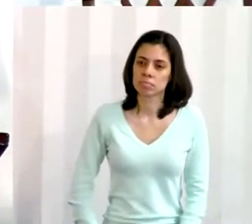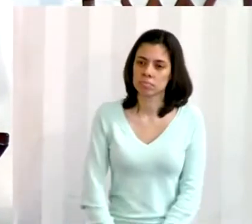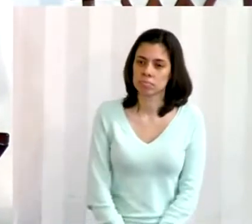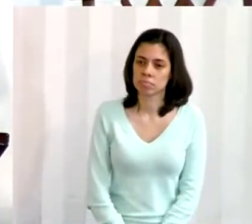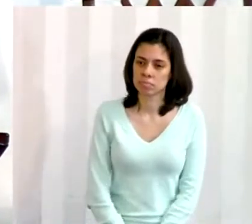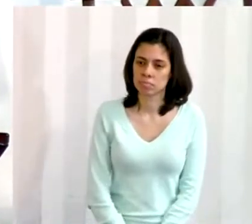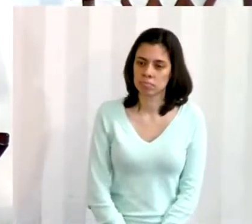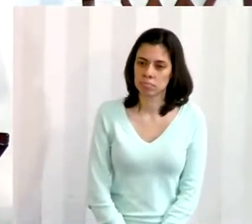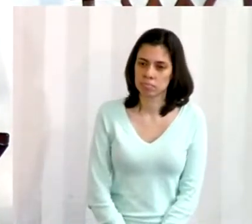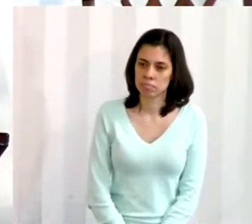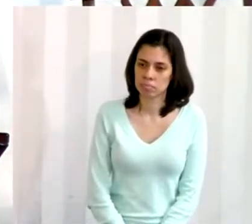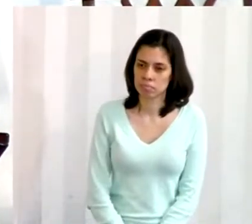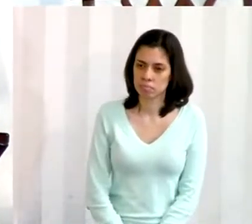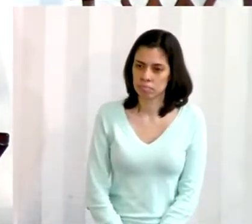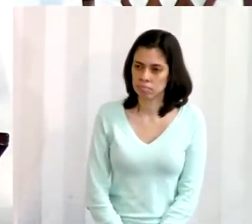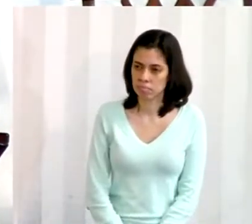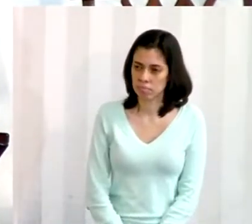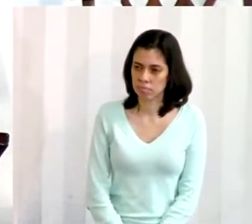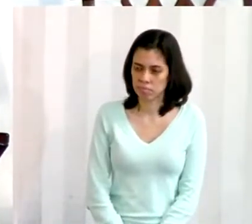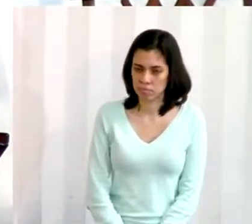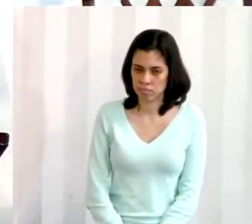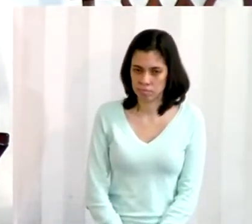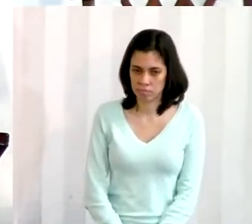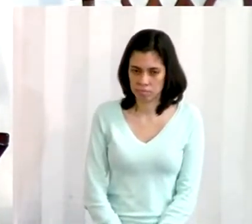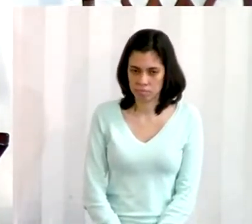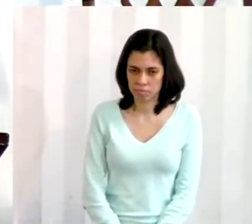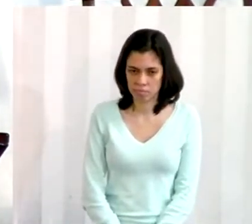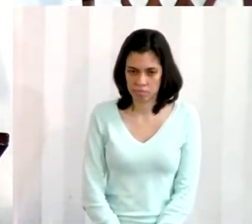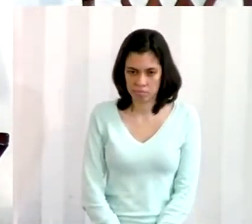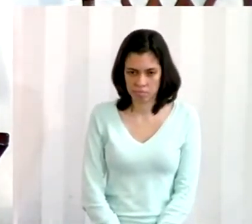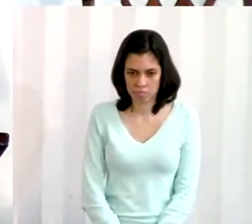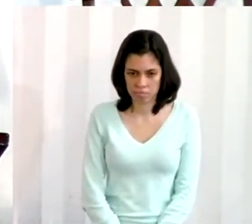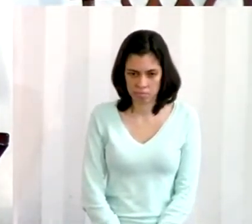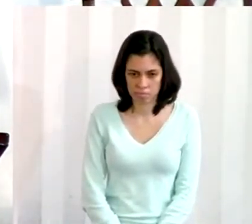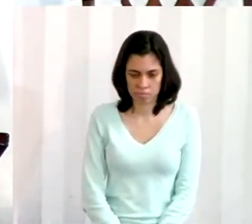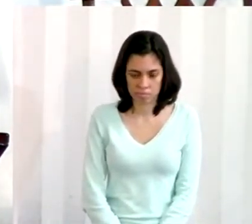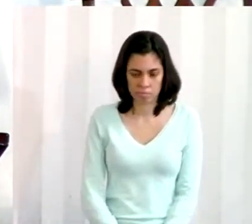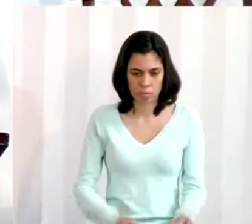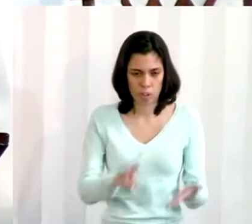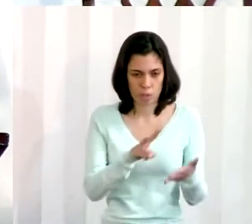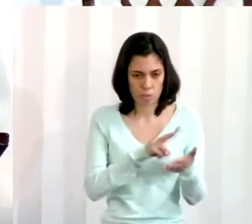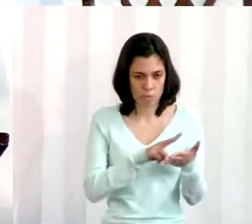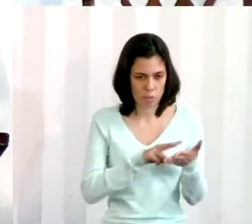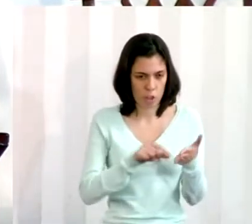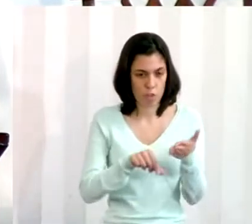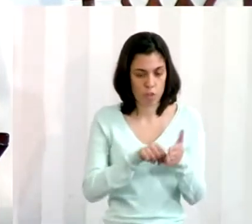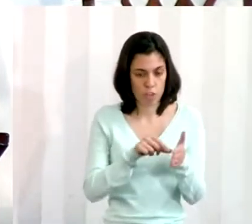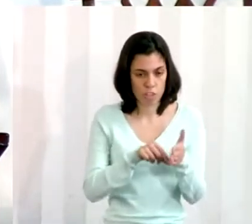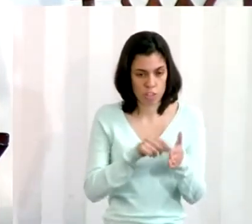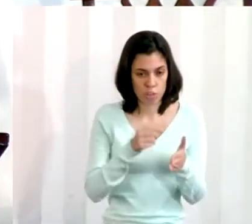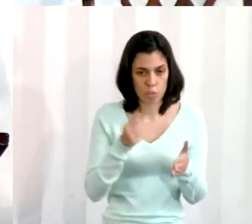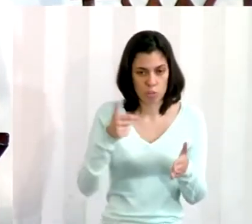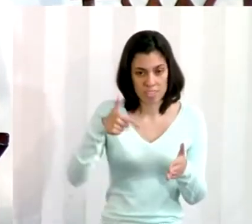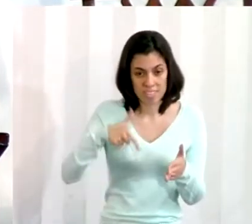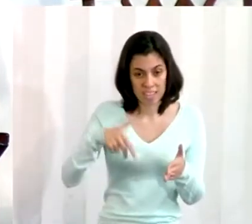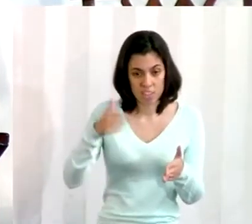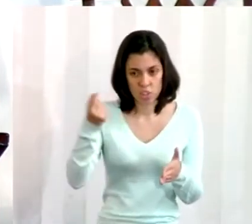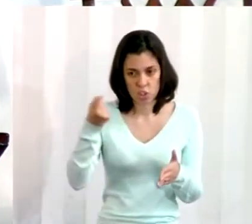manhã, então, em relação a isso também. Vejam comigo os primeiros 2 versículos, o 7 e o 8.